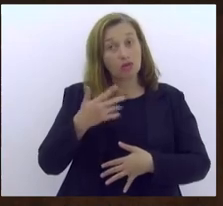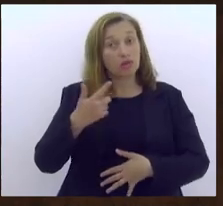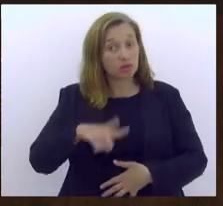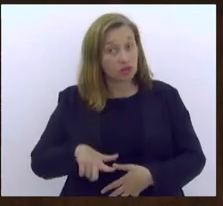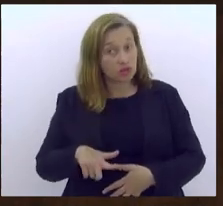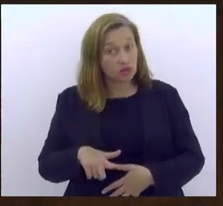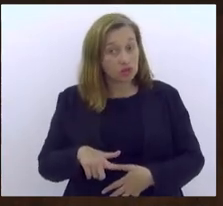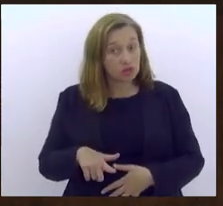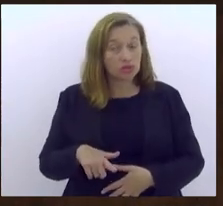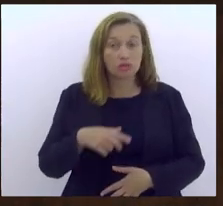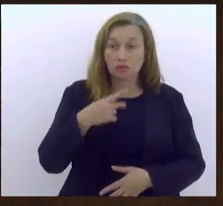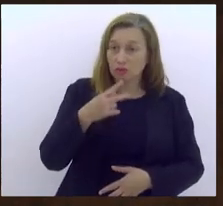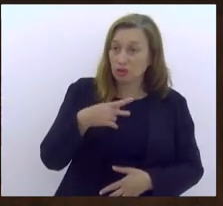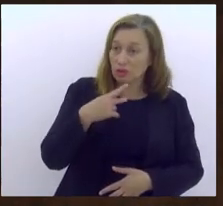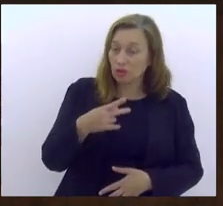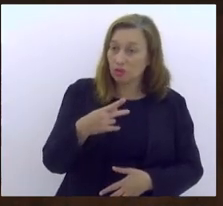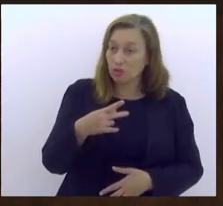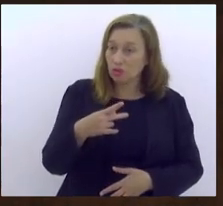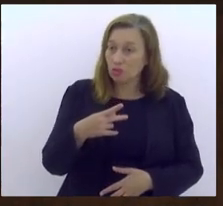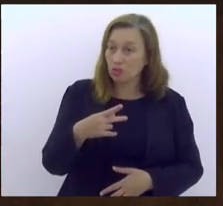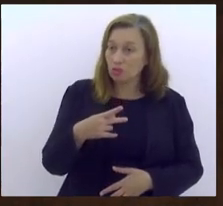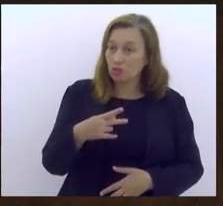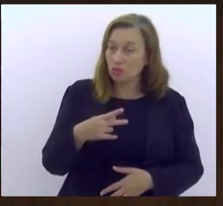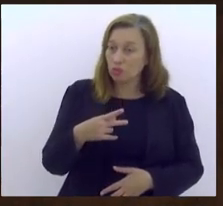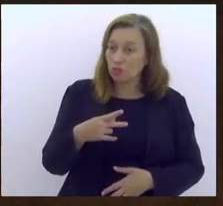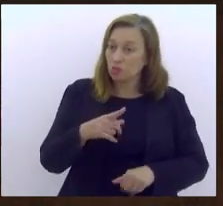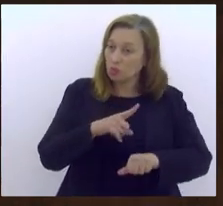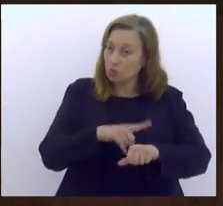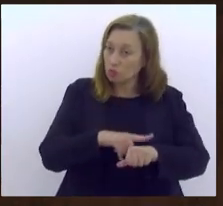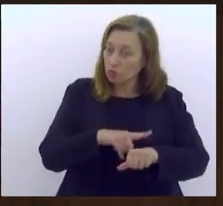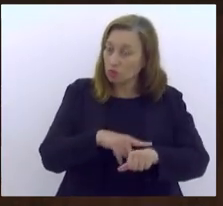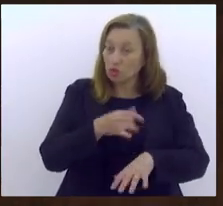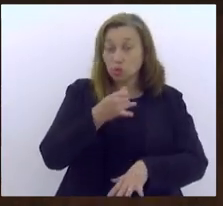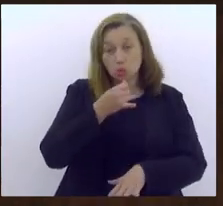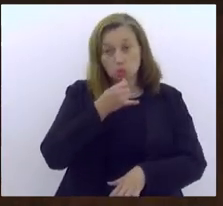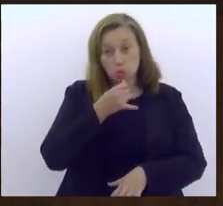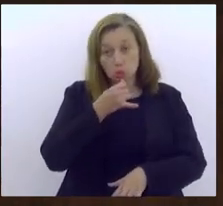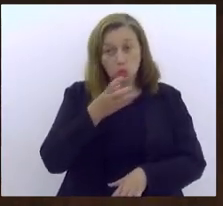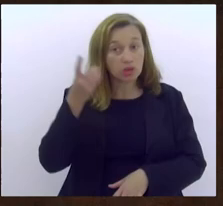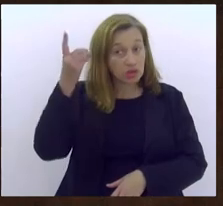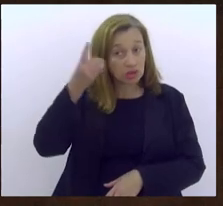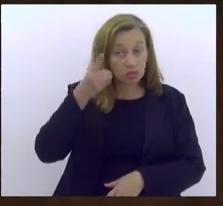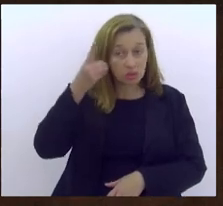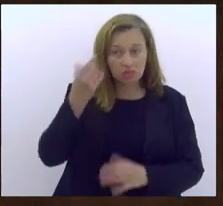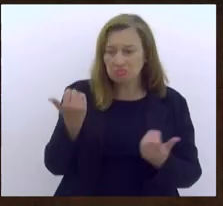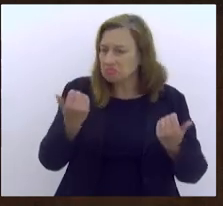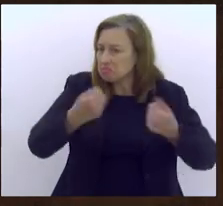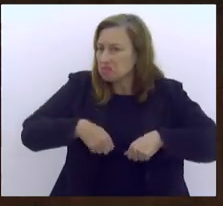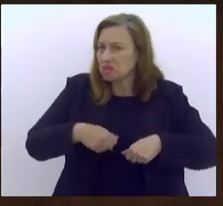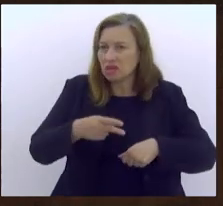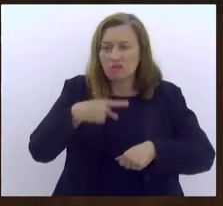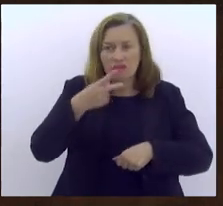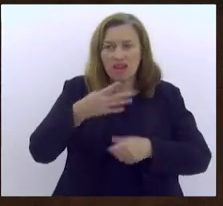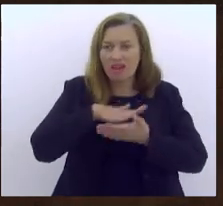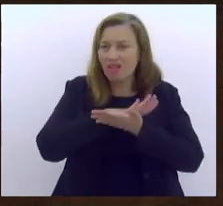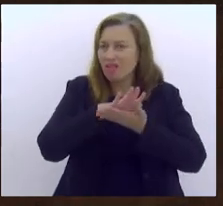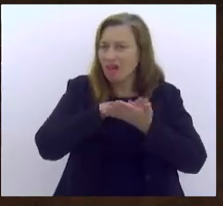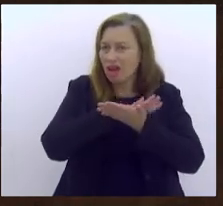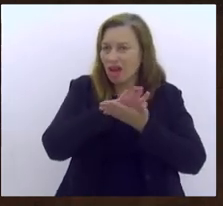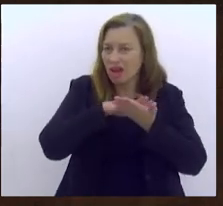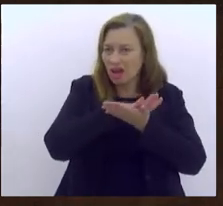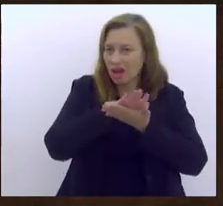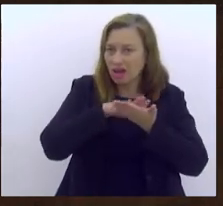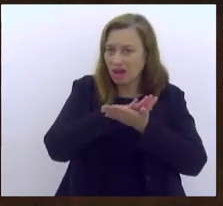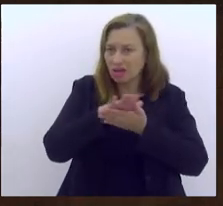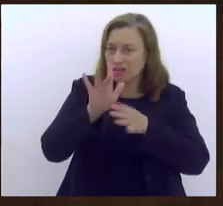falei. Foi um momento infeliz, e a deputada não precisa expor nenhum deputado em sua rede, porque ela é